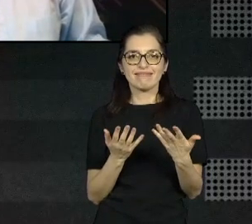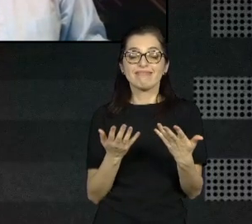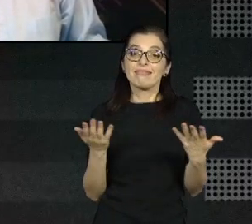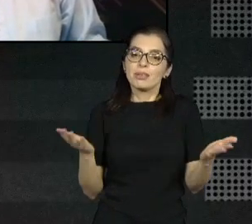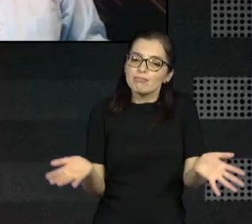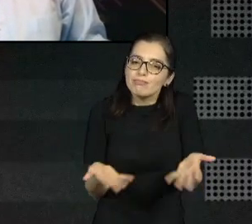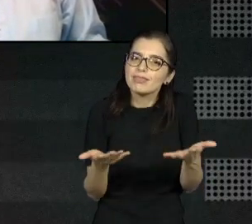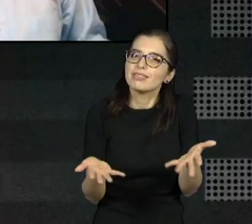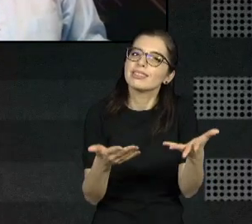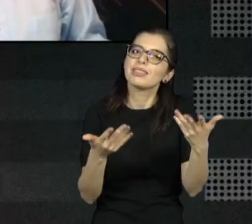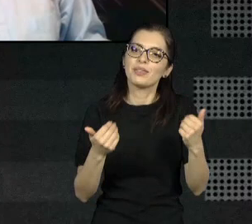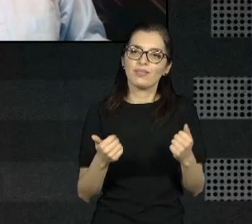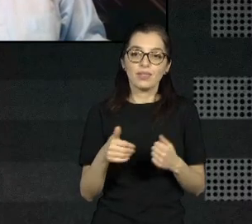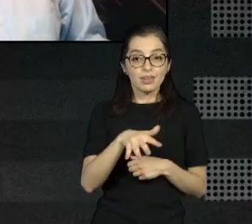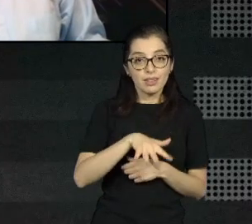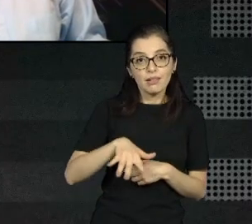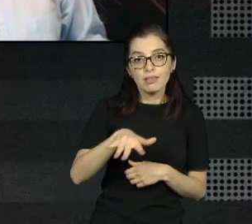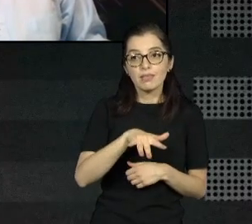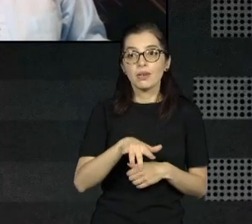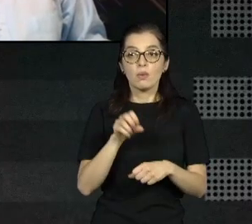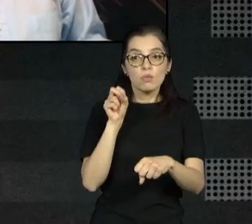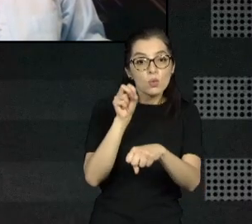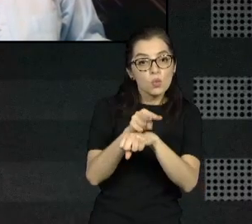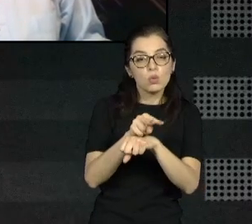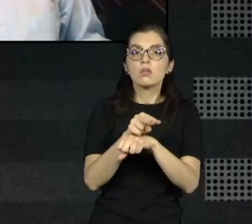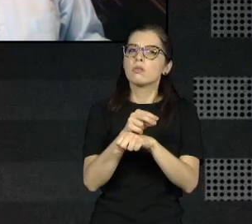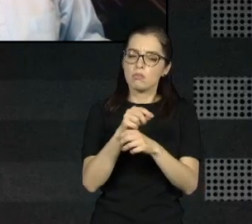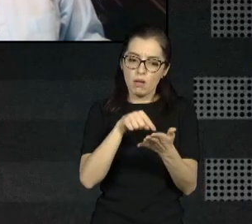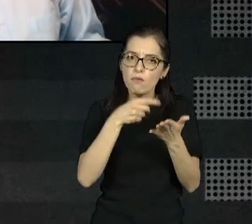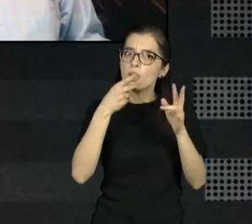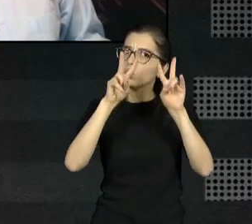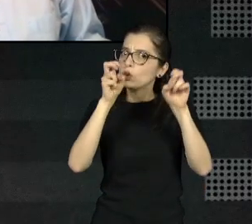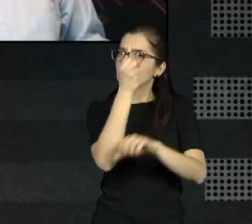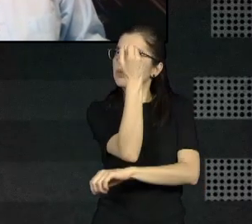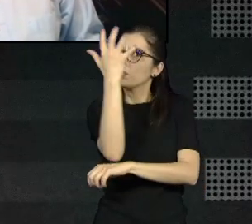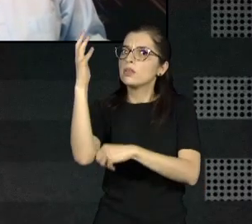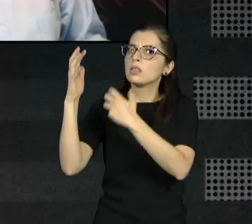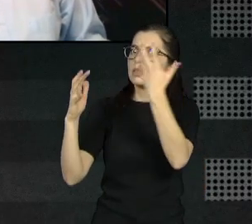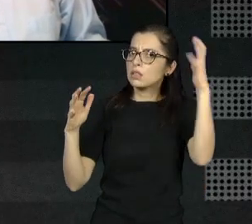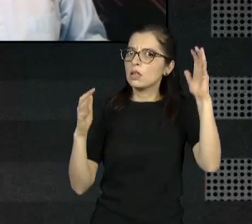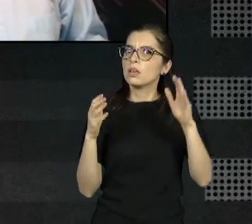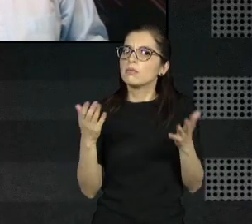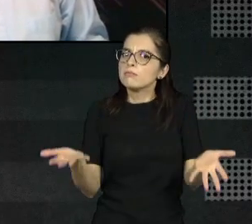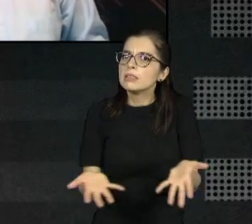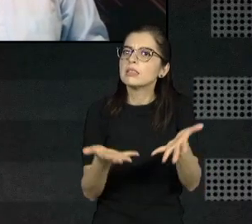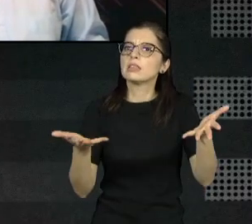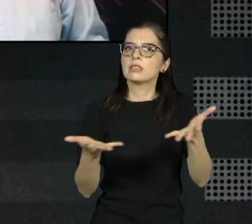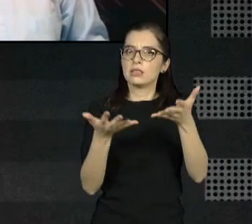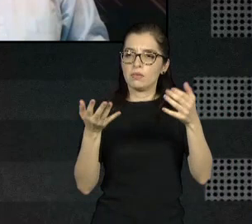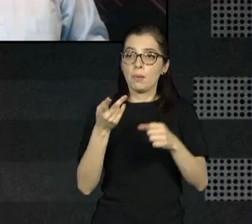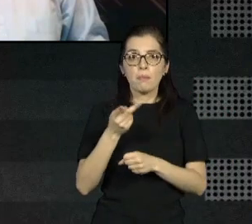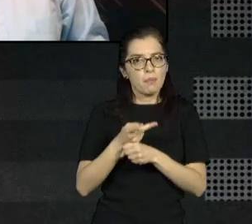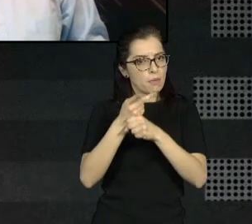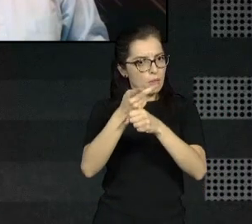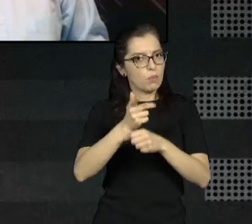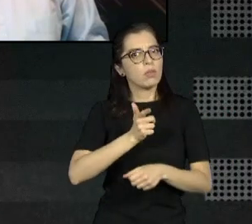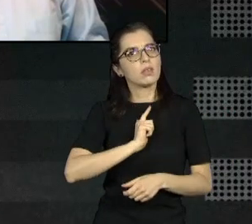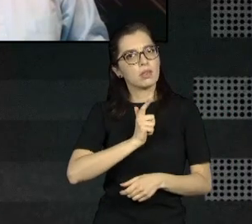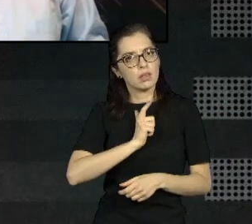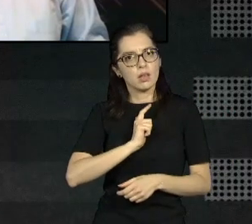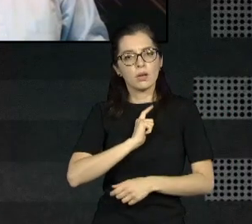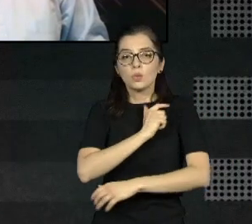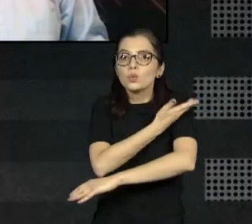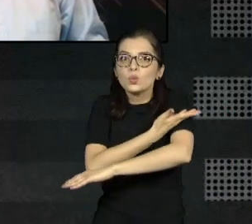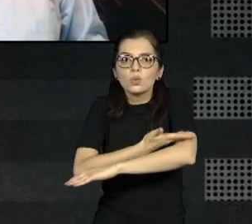impulsionando, o meio ambiente, a tolerância, premiar a bondade, a probidade, todos esses valores